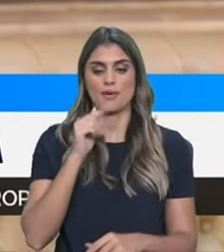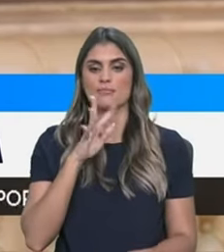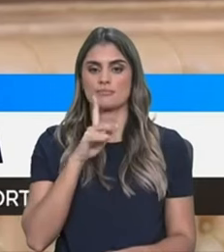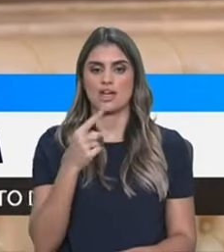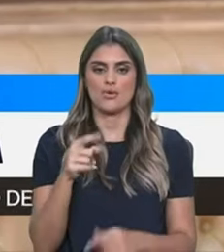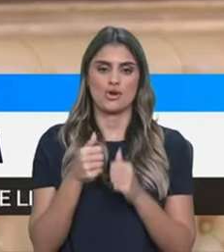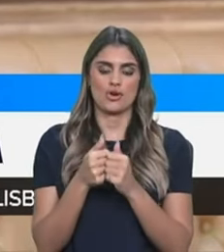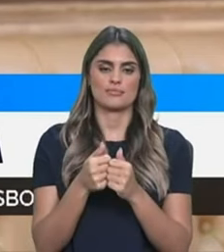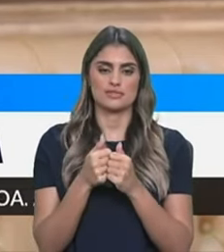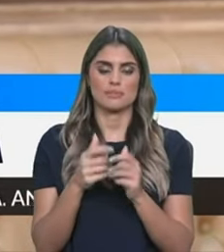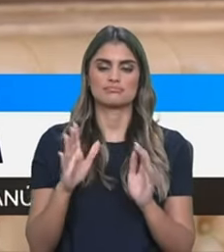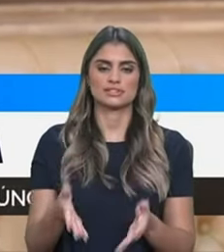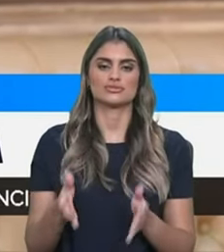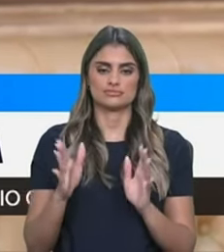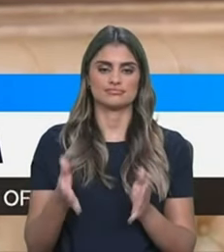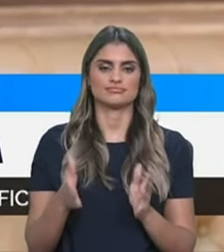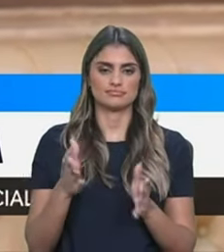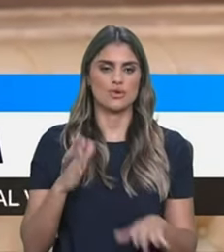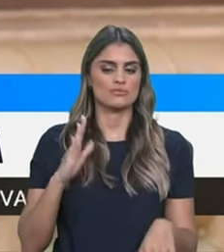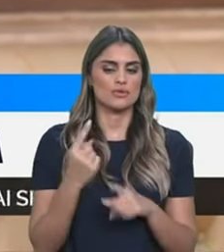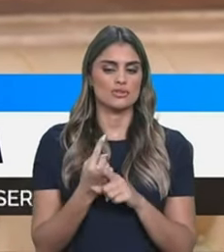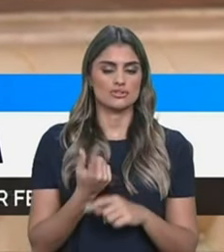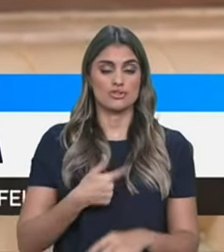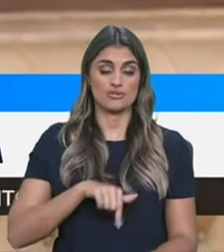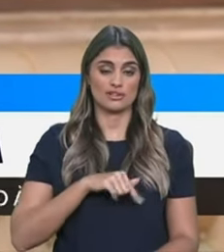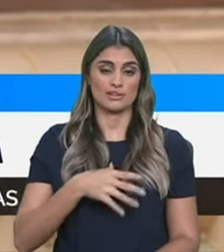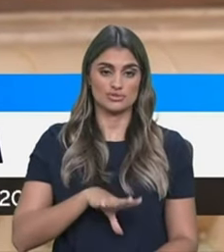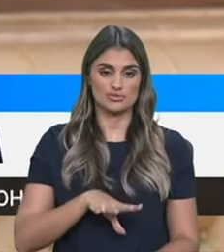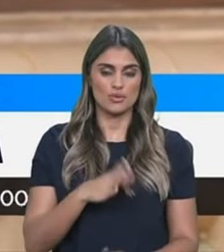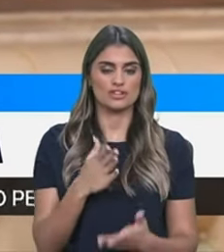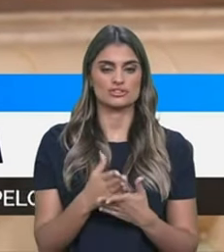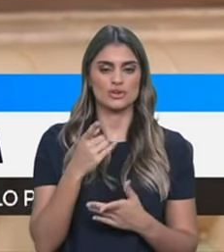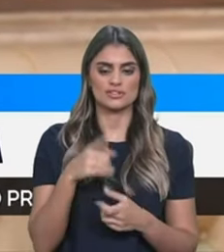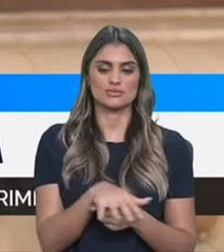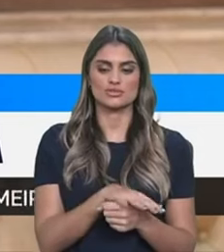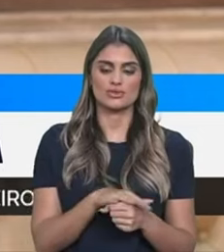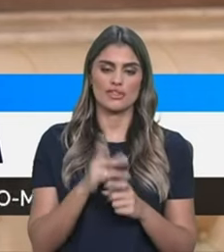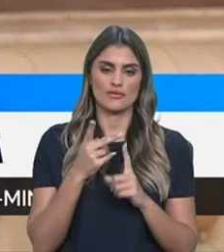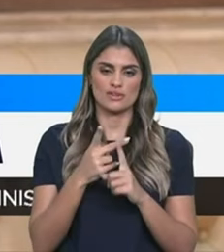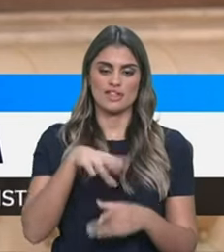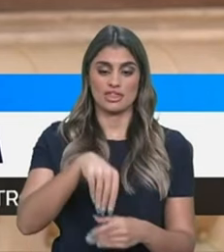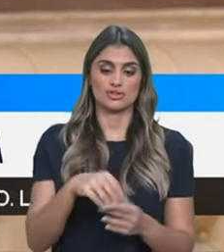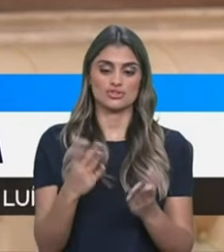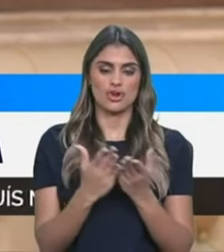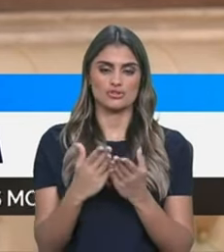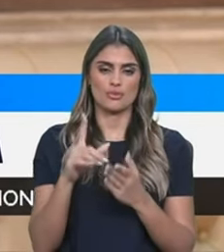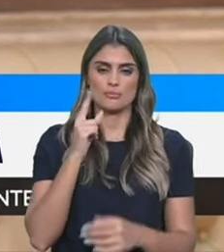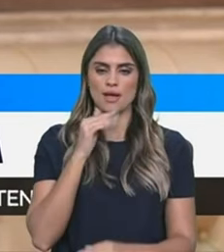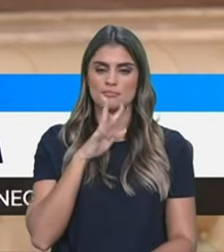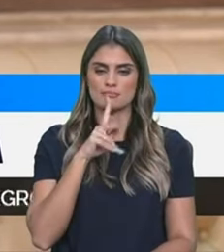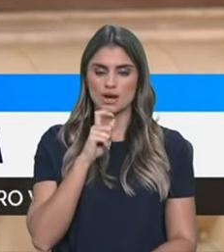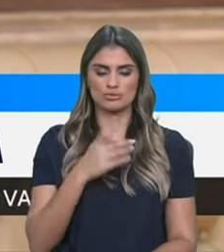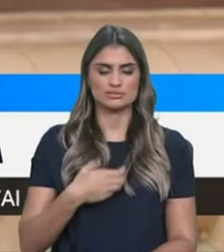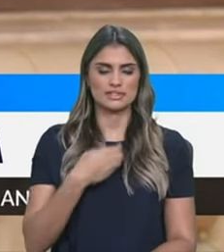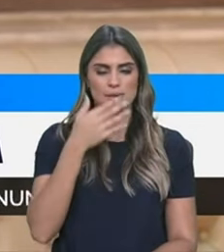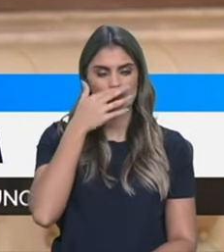acompanhamento necessário a última coisa que queremos é não só ter estes episódios de violência n escolas como os pais não sentirem segurança